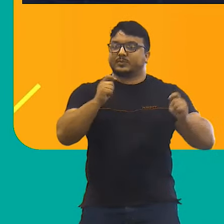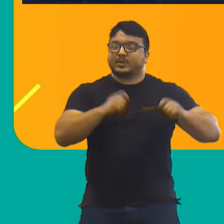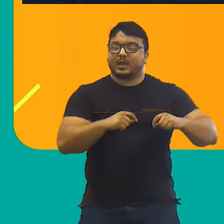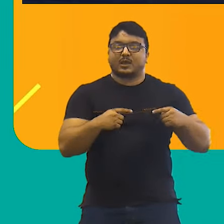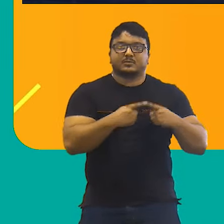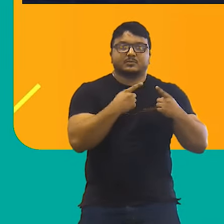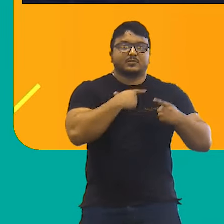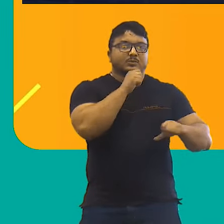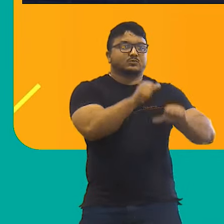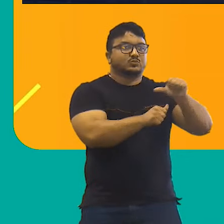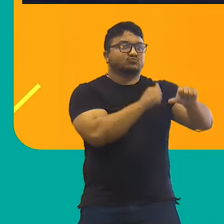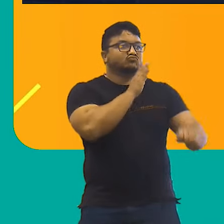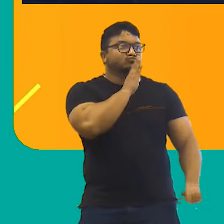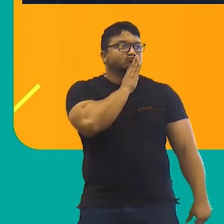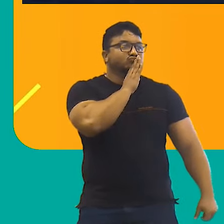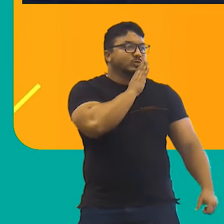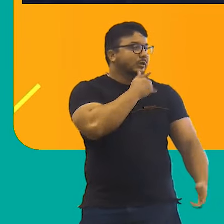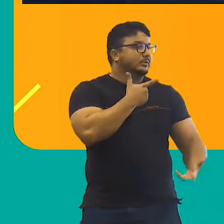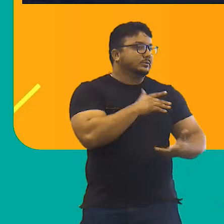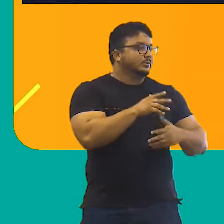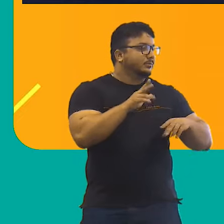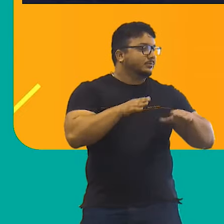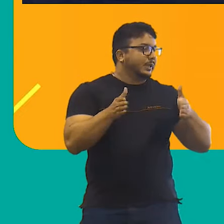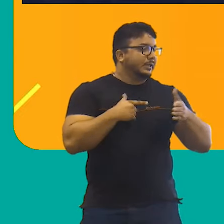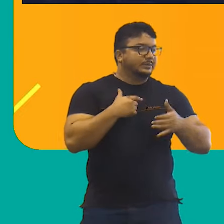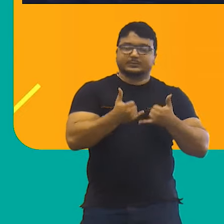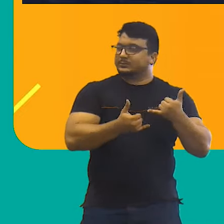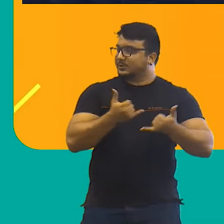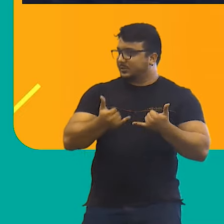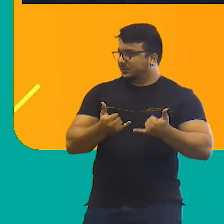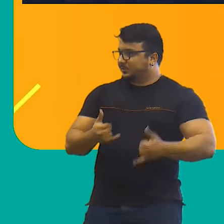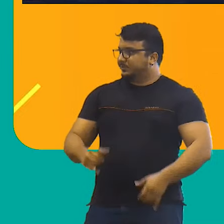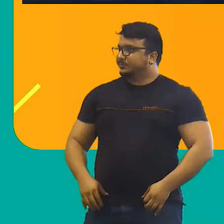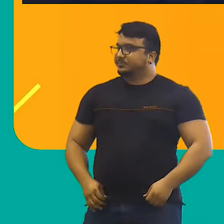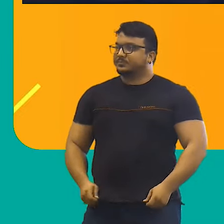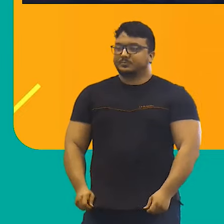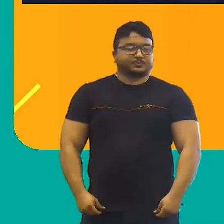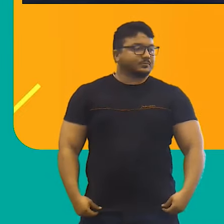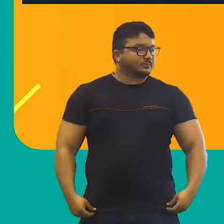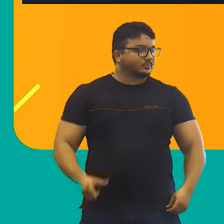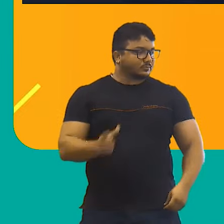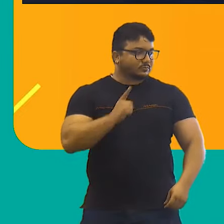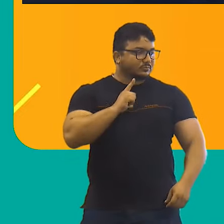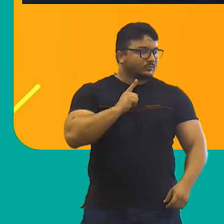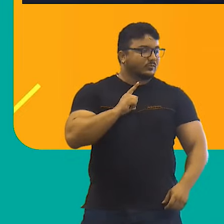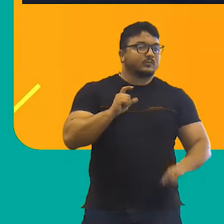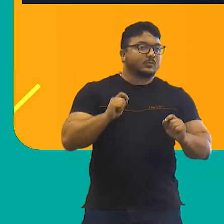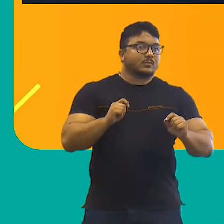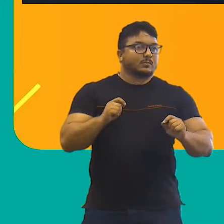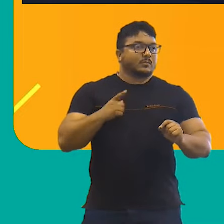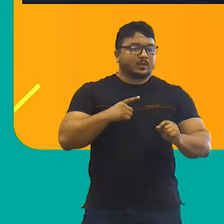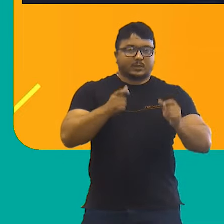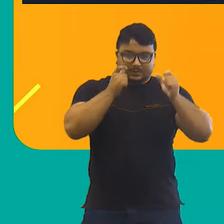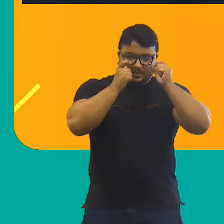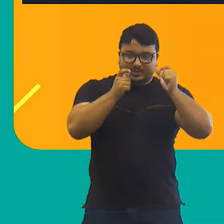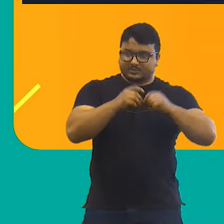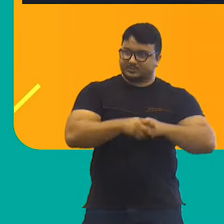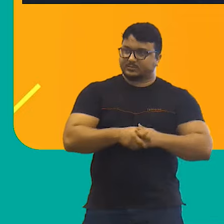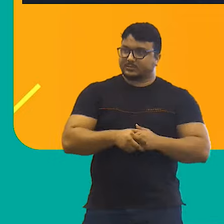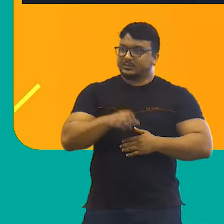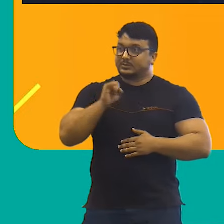permaneceram inalteradas durante a brincadeira. Existe um negócio interessante. Quando